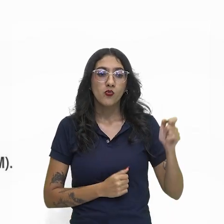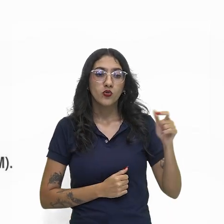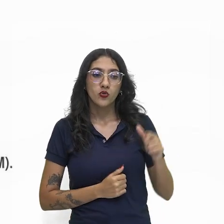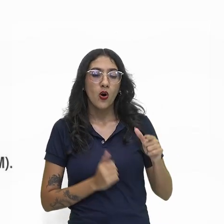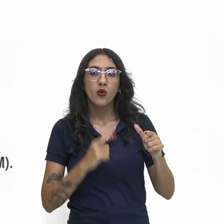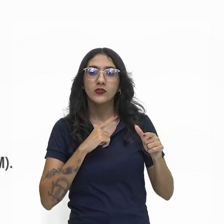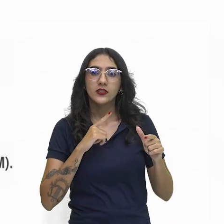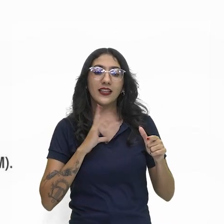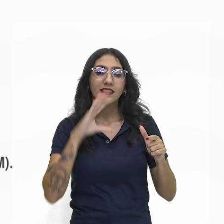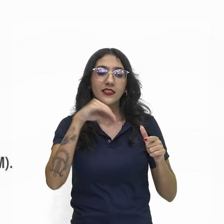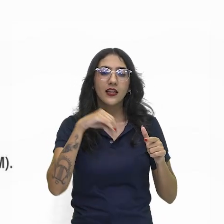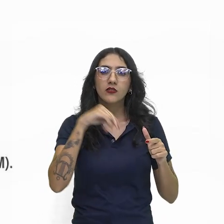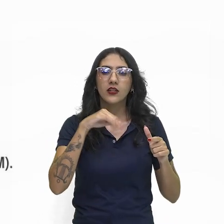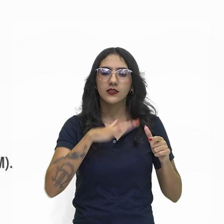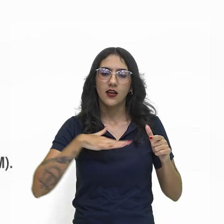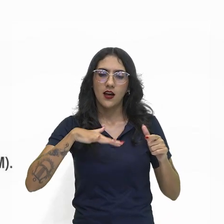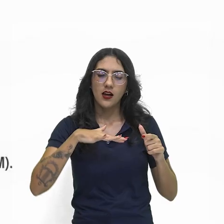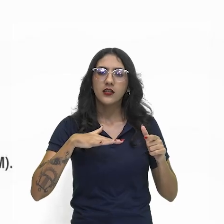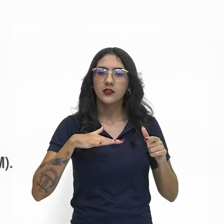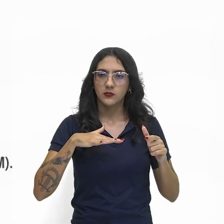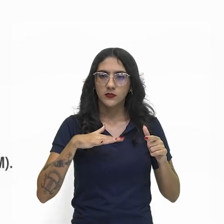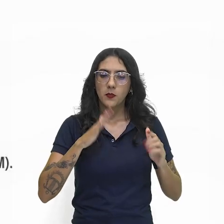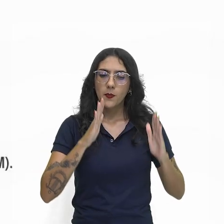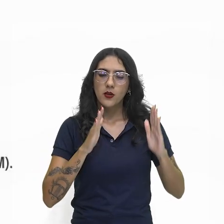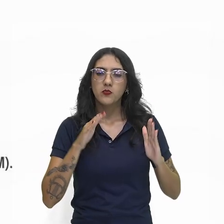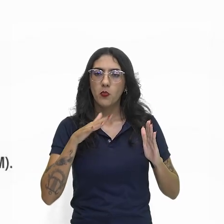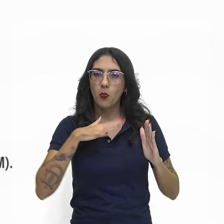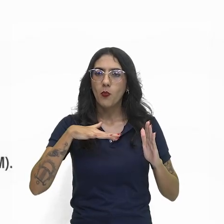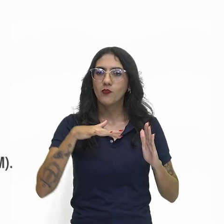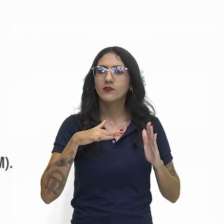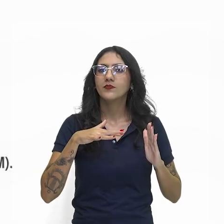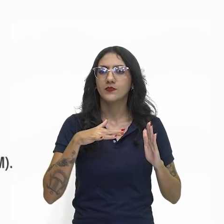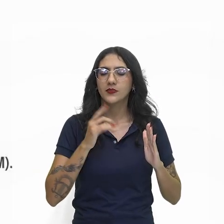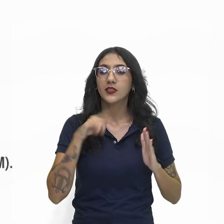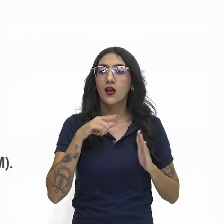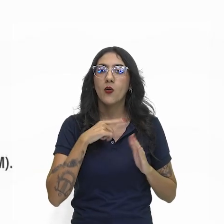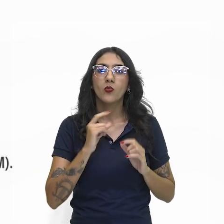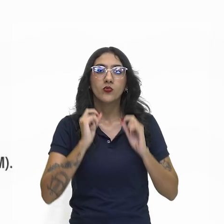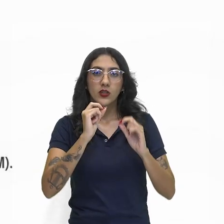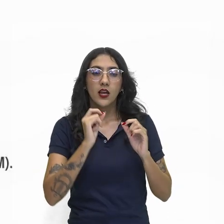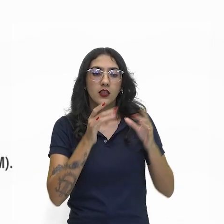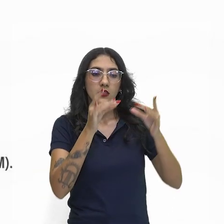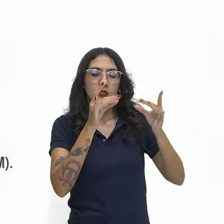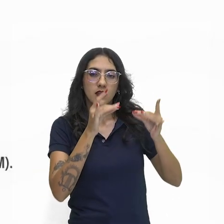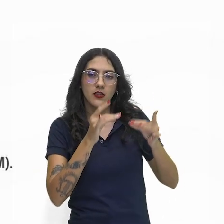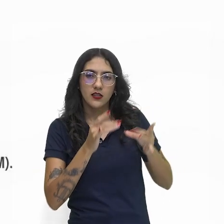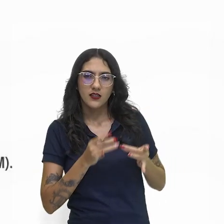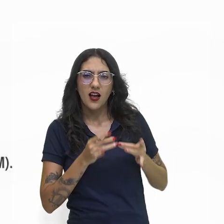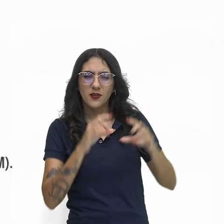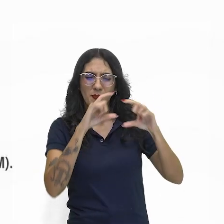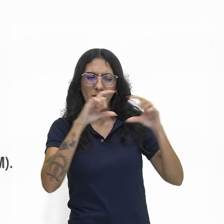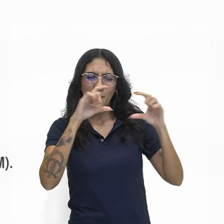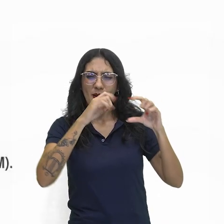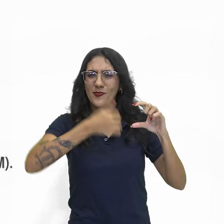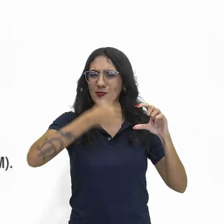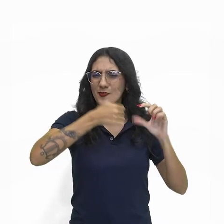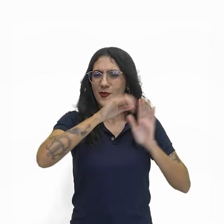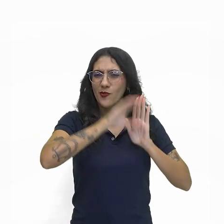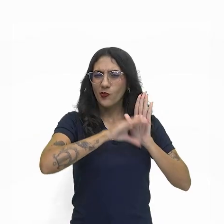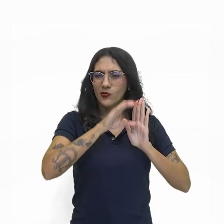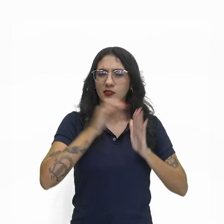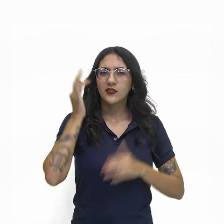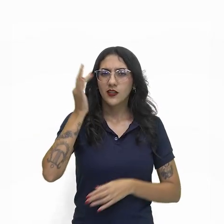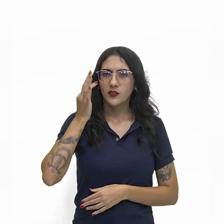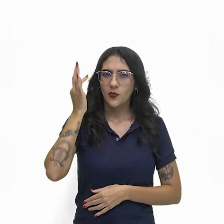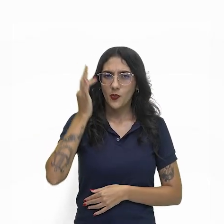posicionado em um dos focos da elipse. É o que diz o enunciado, né, lá da primeira lei de Kepler. Olha